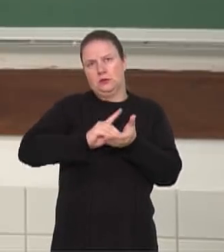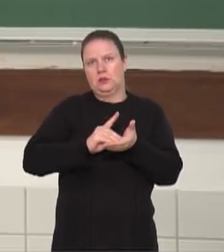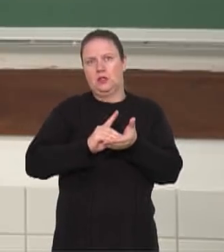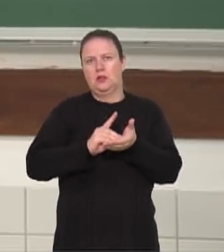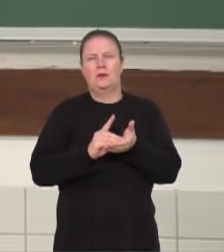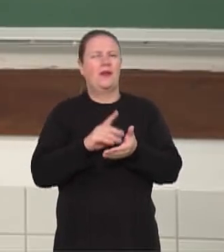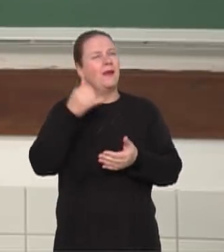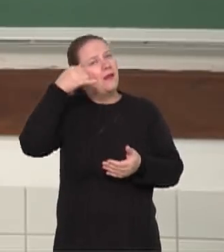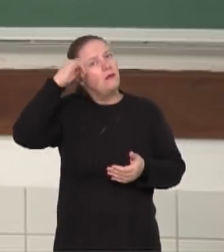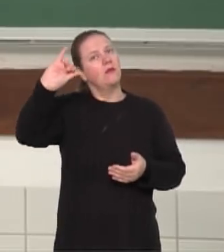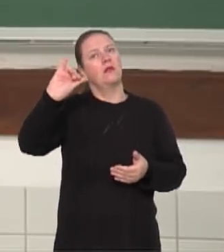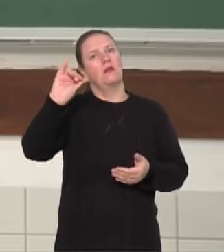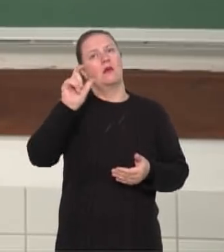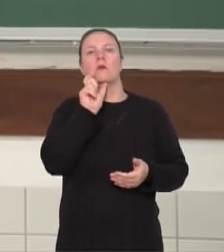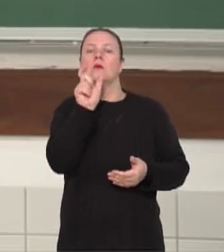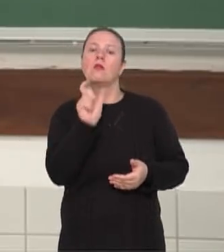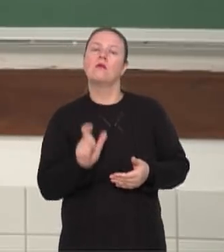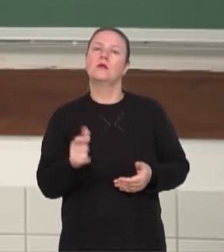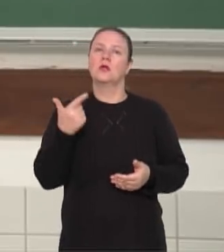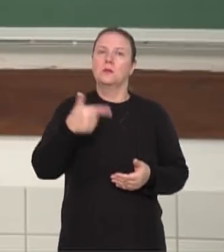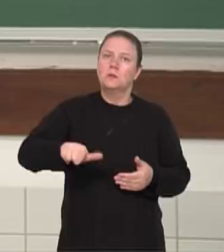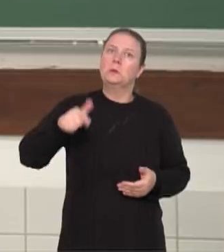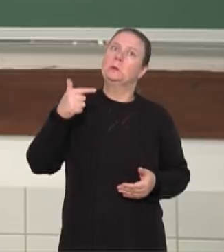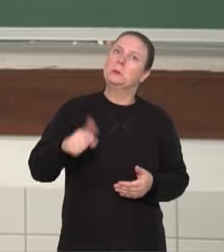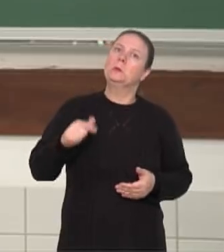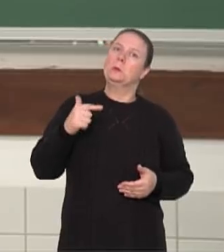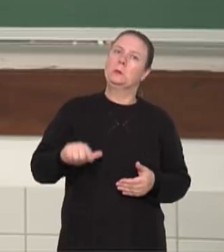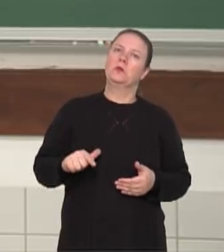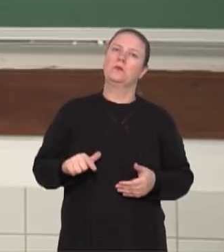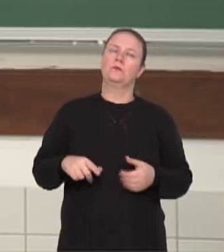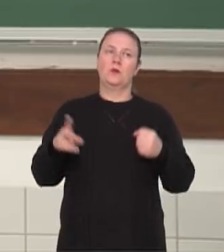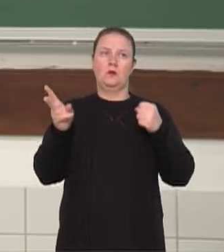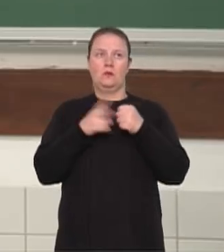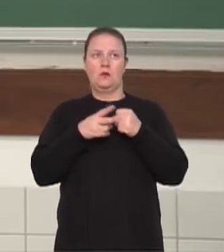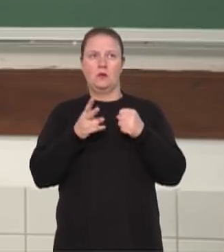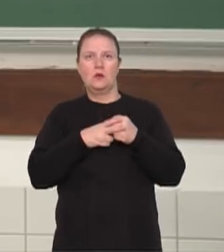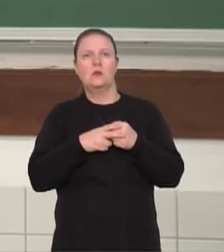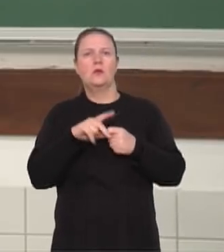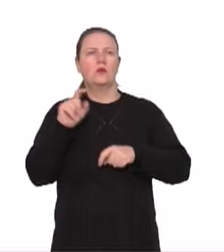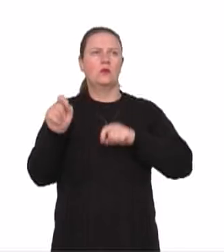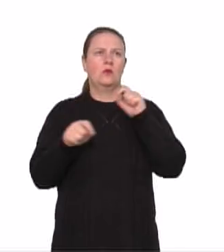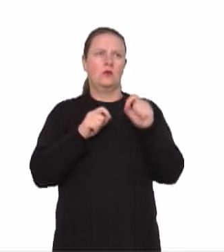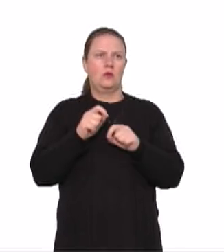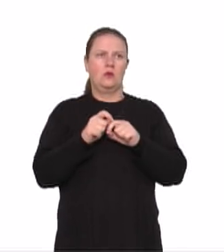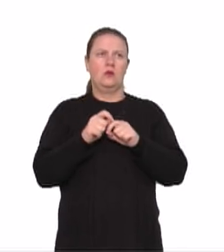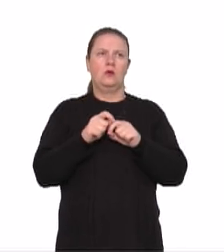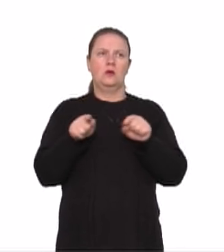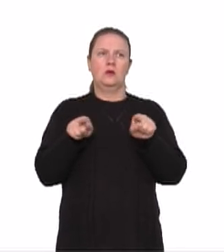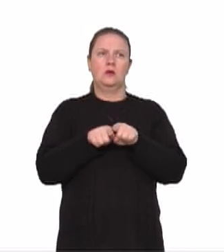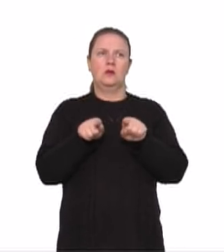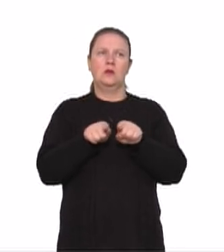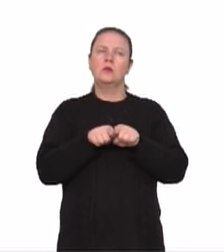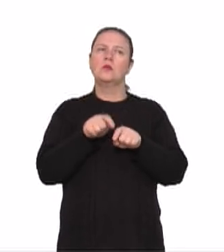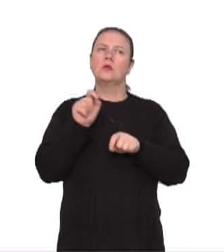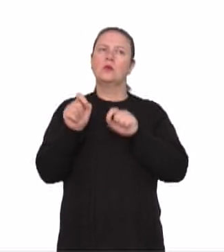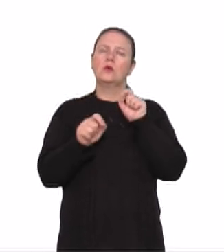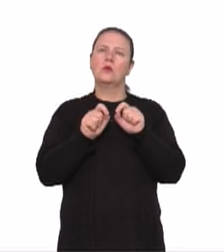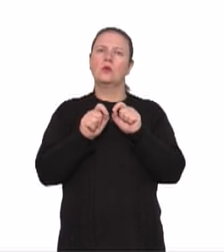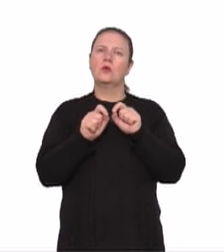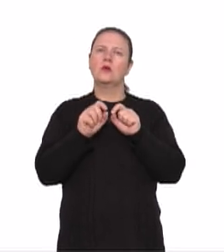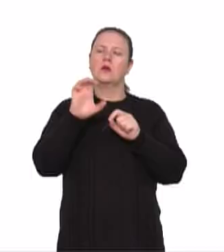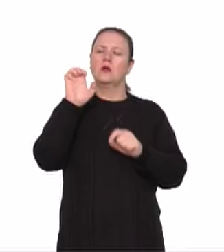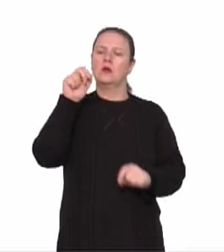não repetir as palavras no texto. Então, a gente tem alguns verbos que a gente chama de verbos de enunciação. Então,